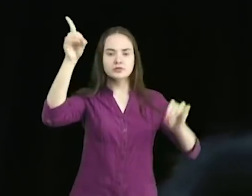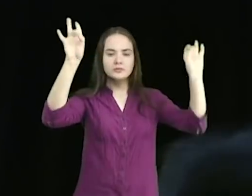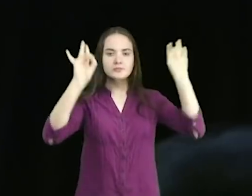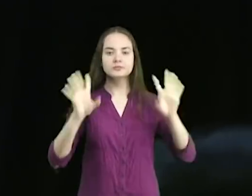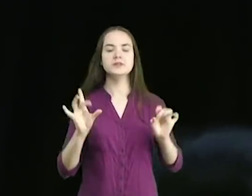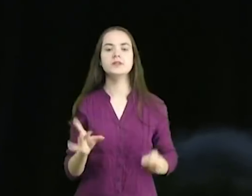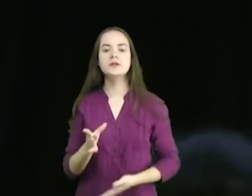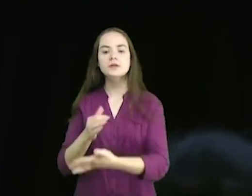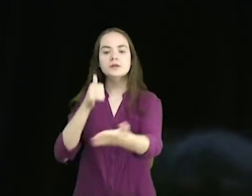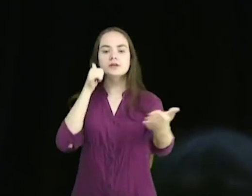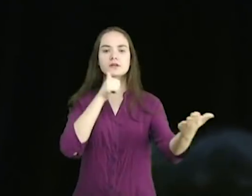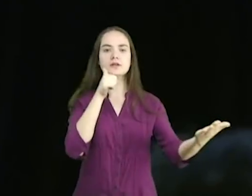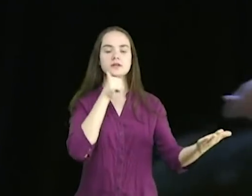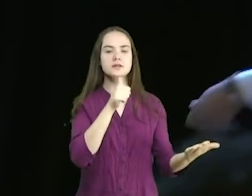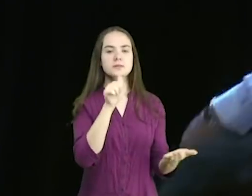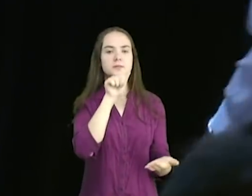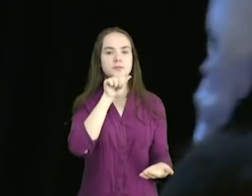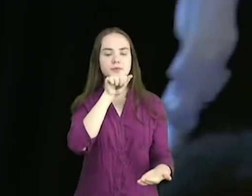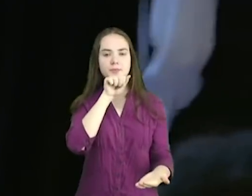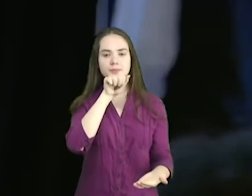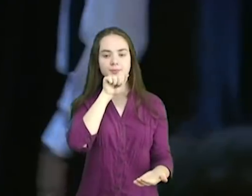para as mamães.